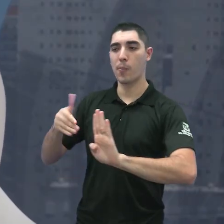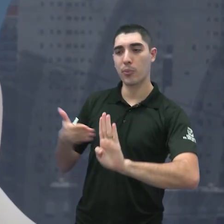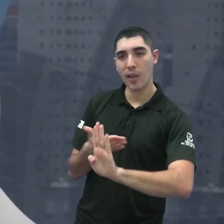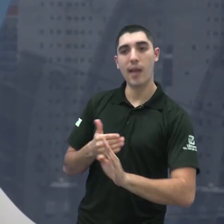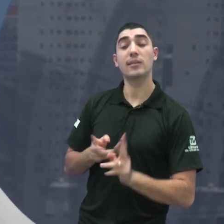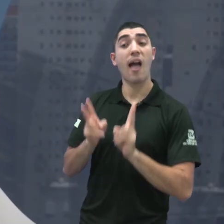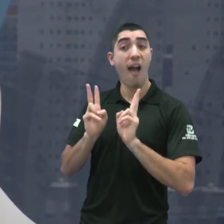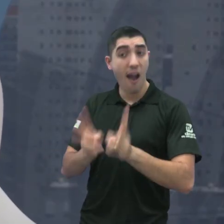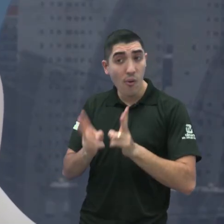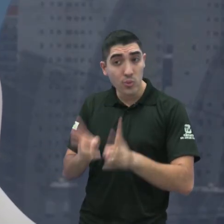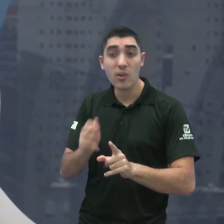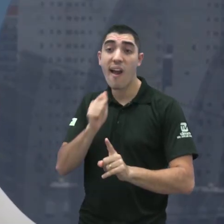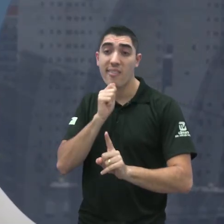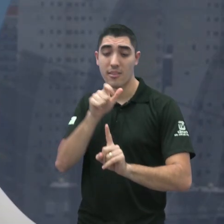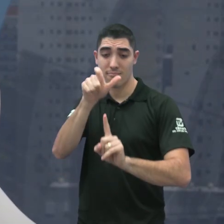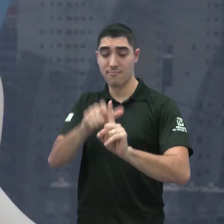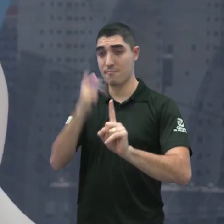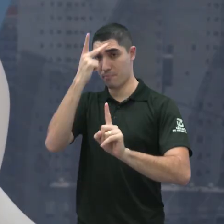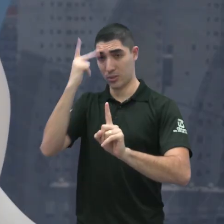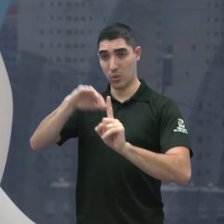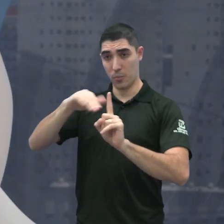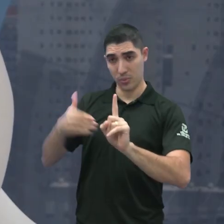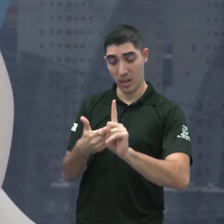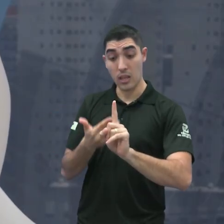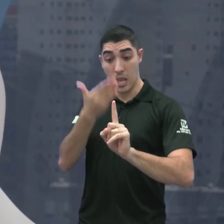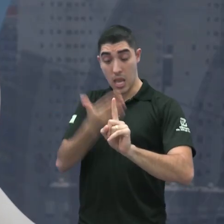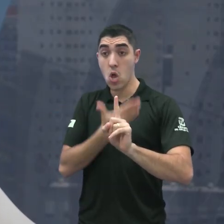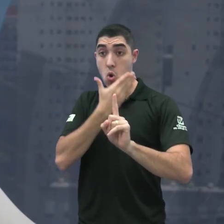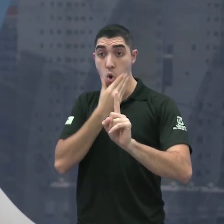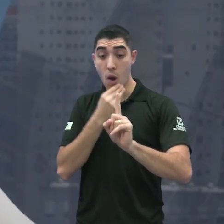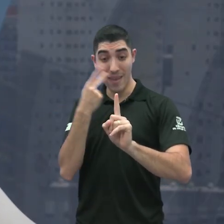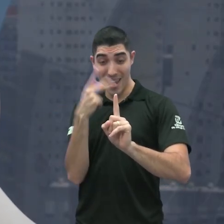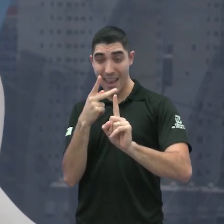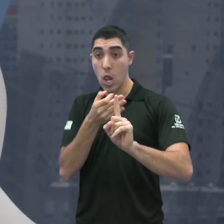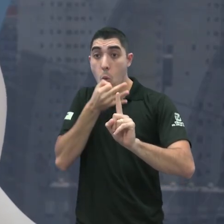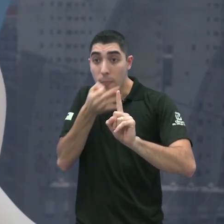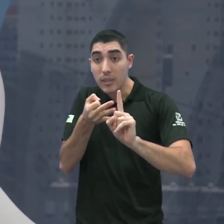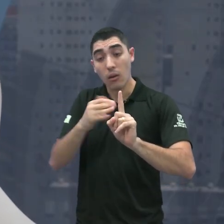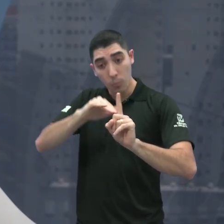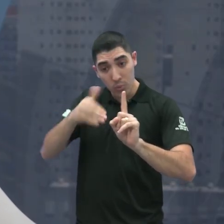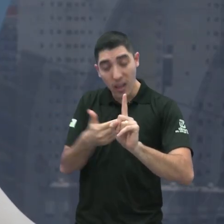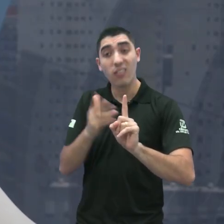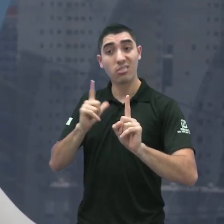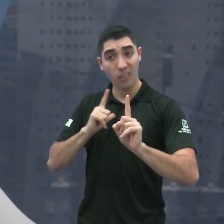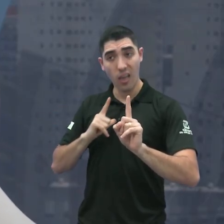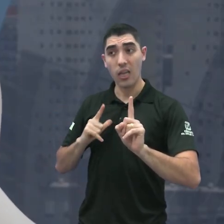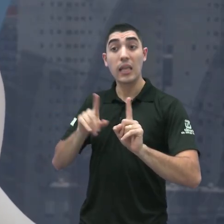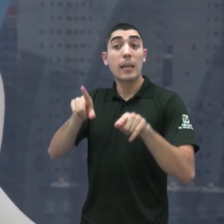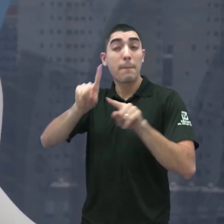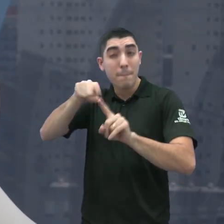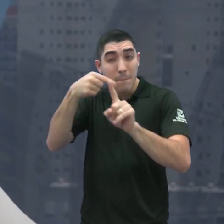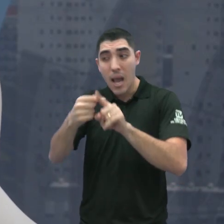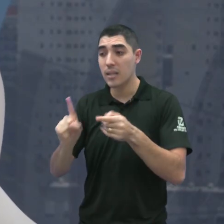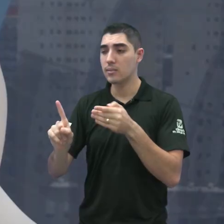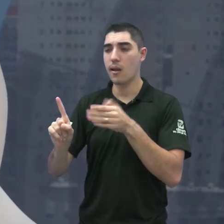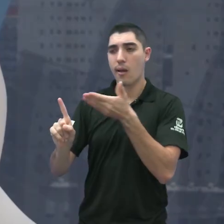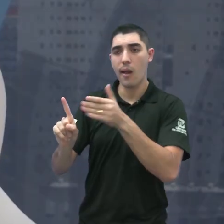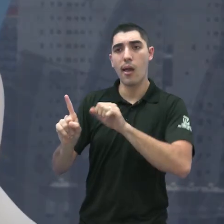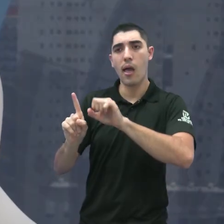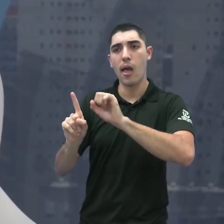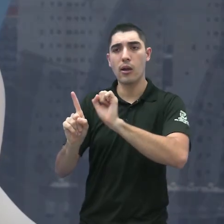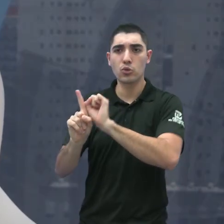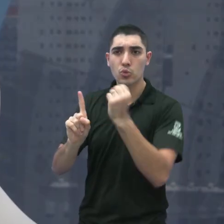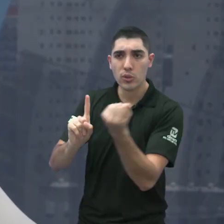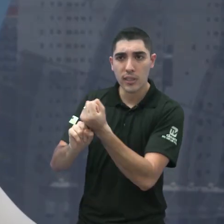no indivíduo, tanto na concepção do homem que ele tem para consigo mesmo, quanto da própria sociedade, das mulheres, enfim, de